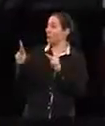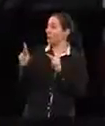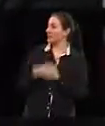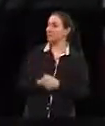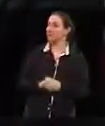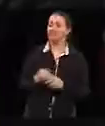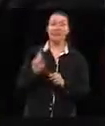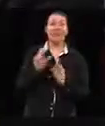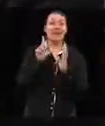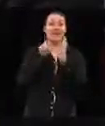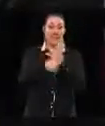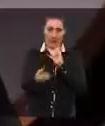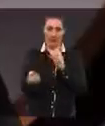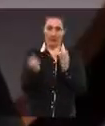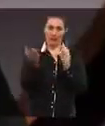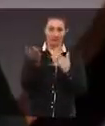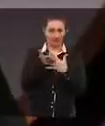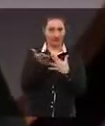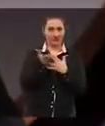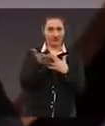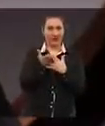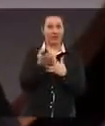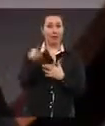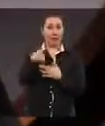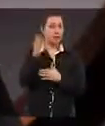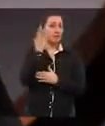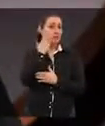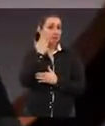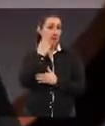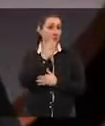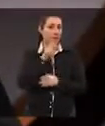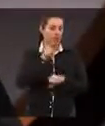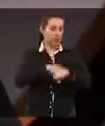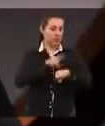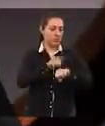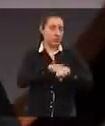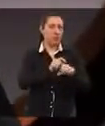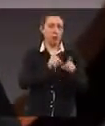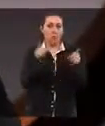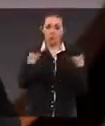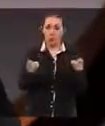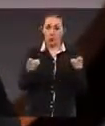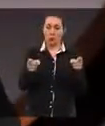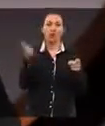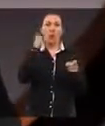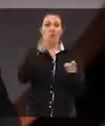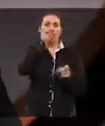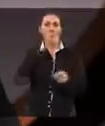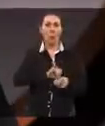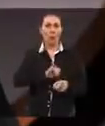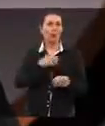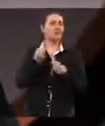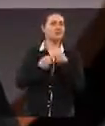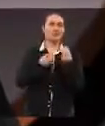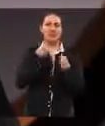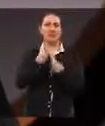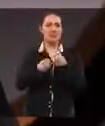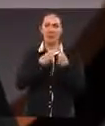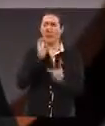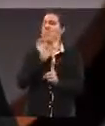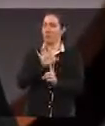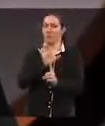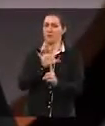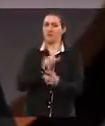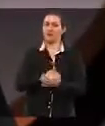certo. E olha, depois do intervalo, você vai saber também se o tempo também interfere na